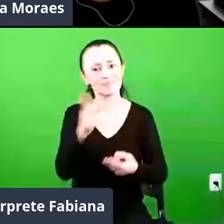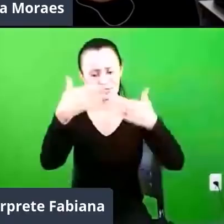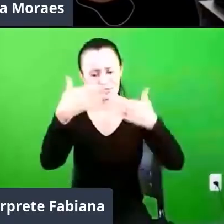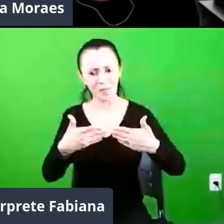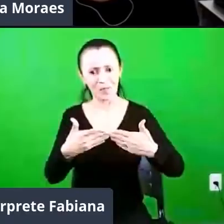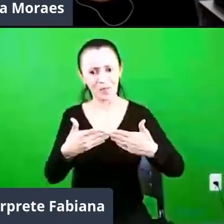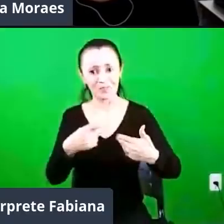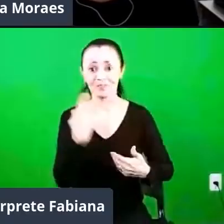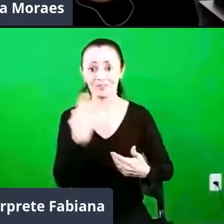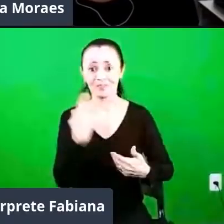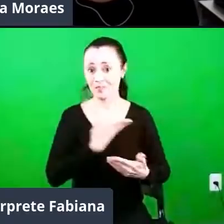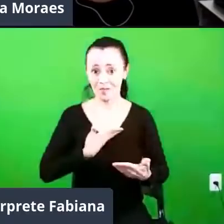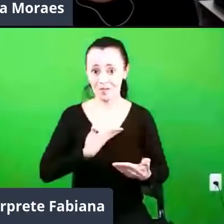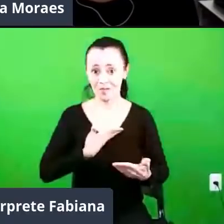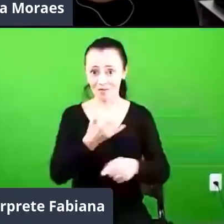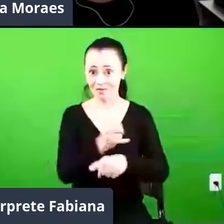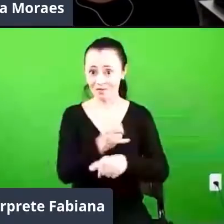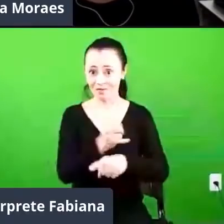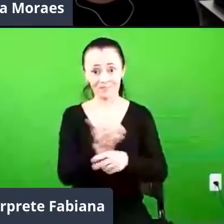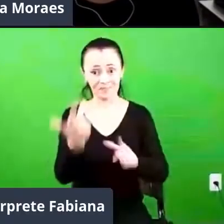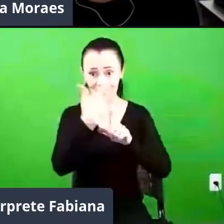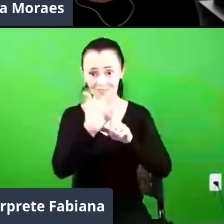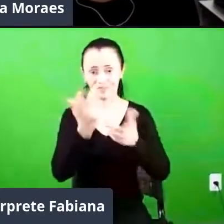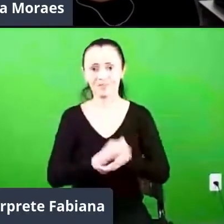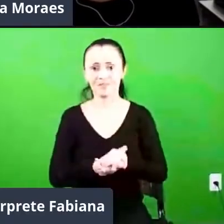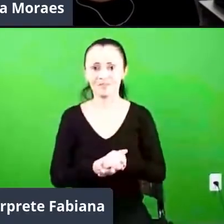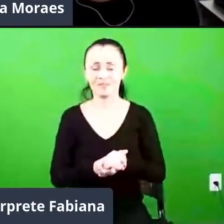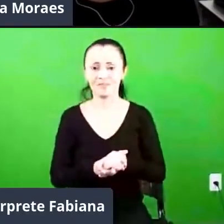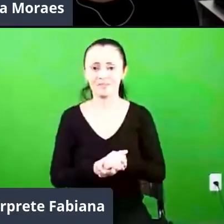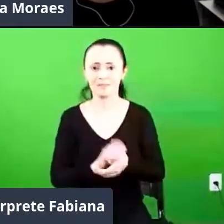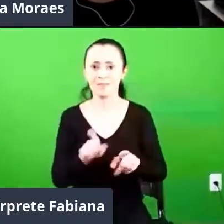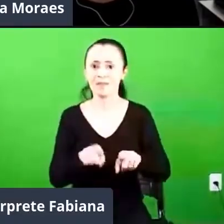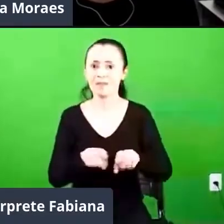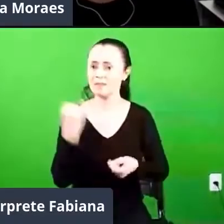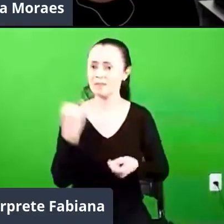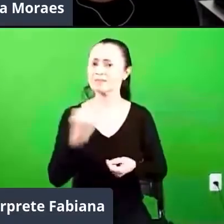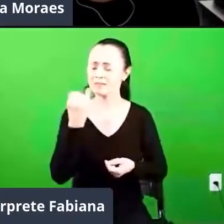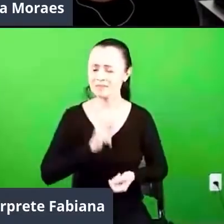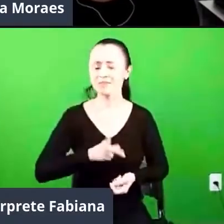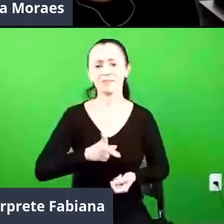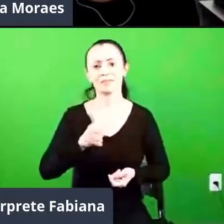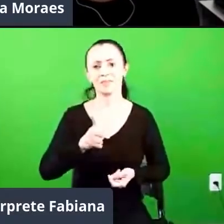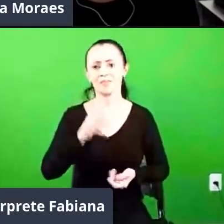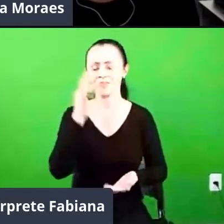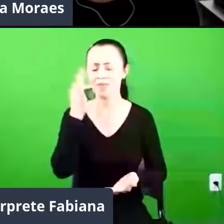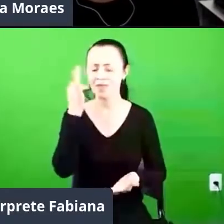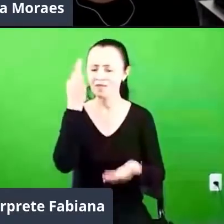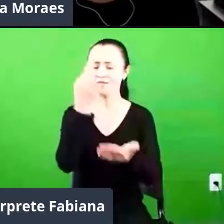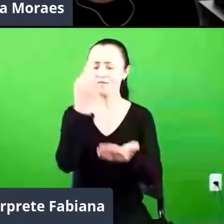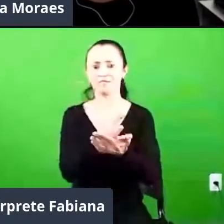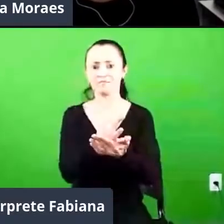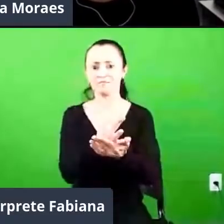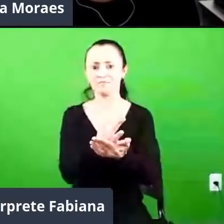É o que temos para hoje. Nós não acho justo desistirmos agora. E termos fé que um dia isso passe, e passe bem